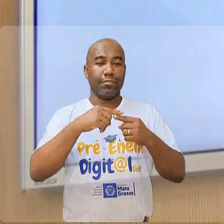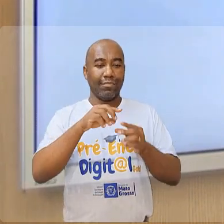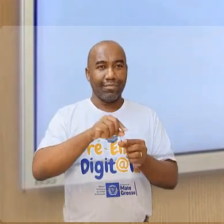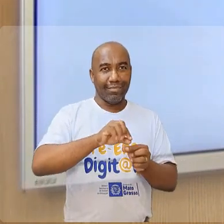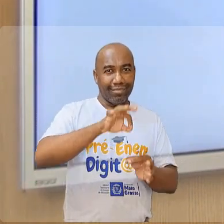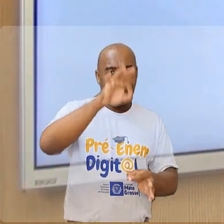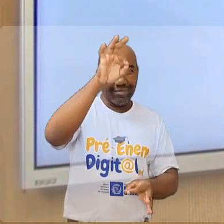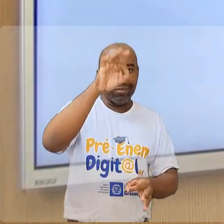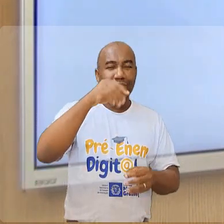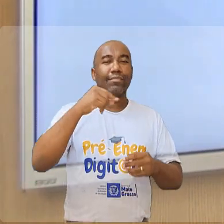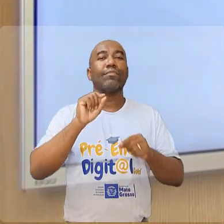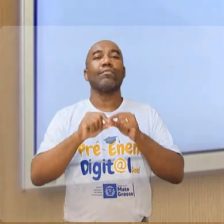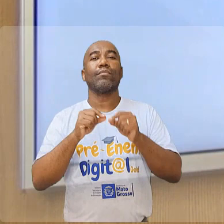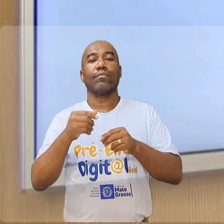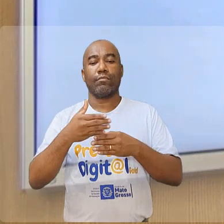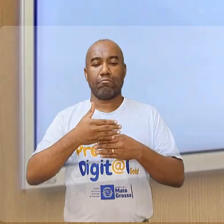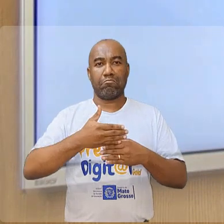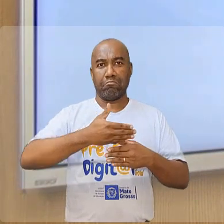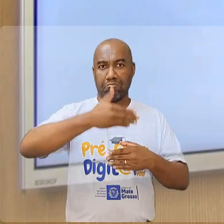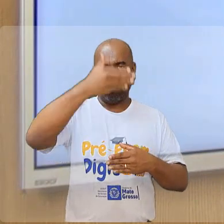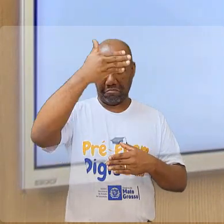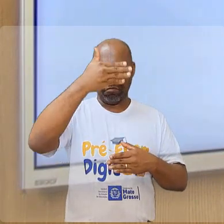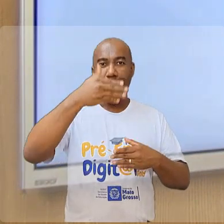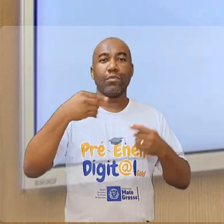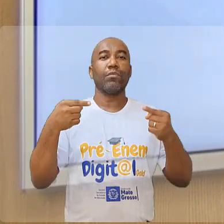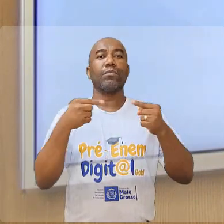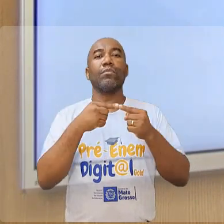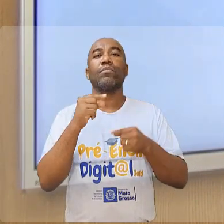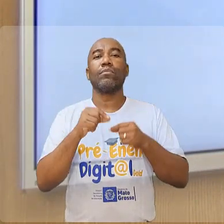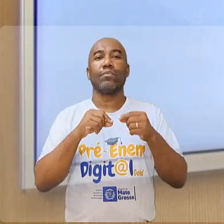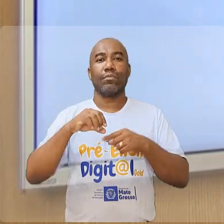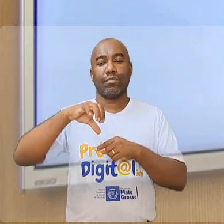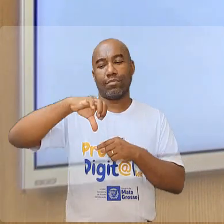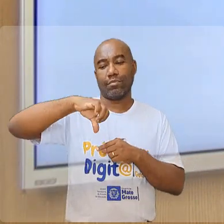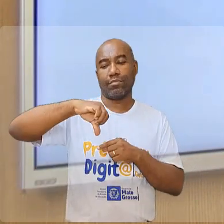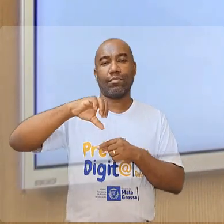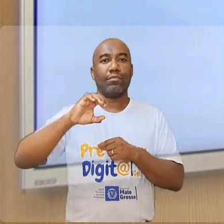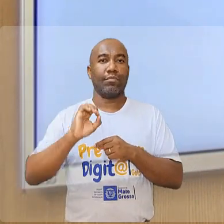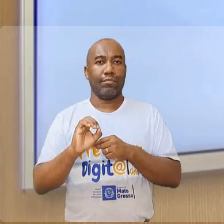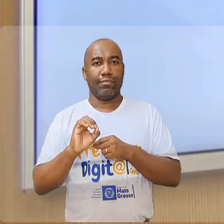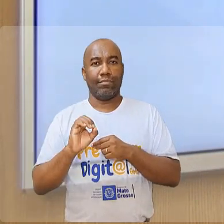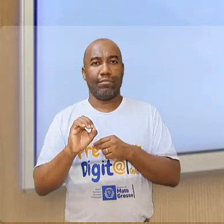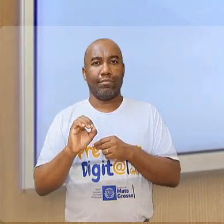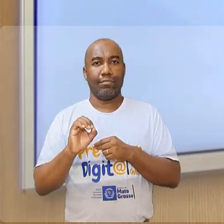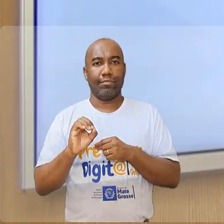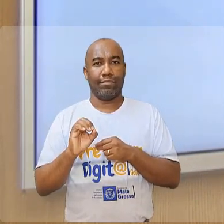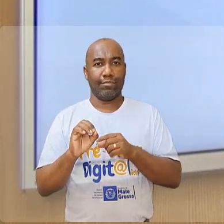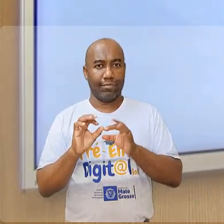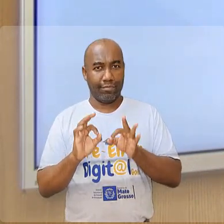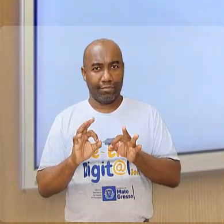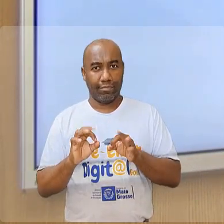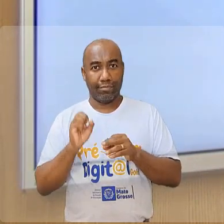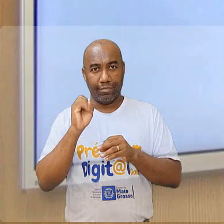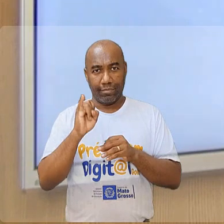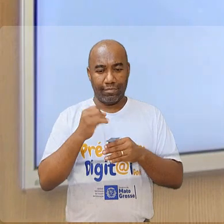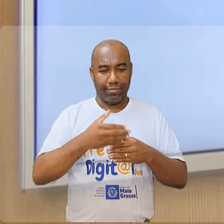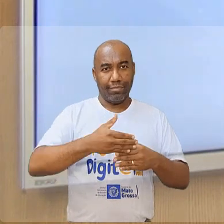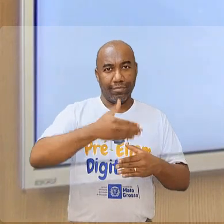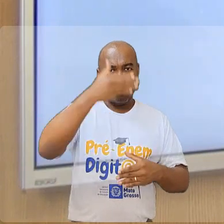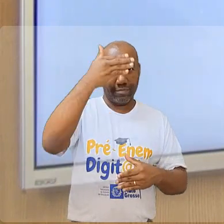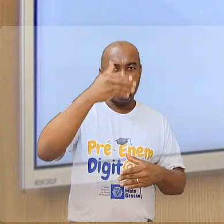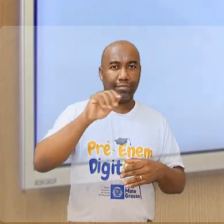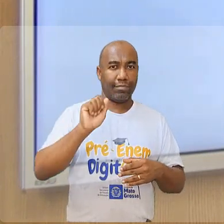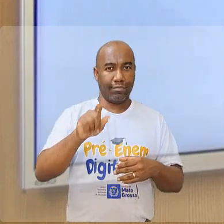com a parede porque a parede faz né com o solo um ângulo de 90 graus Opa então se a reta